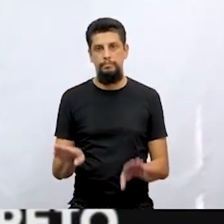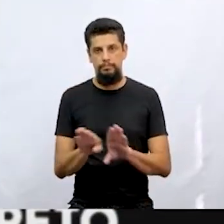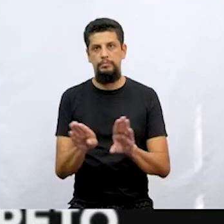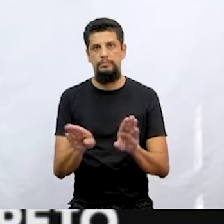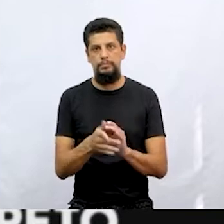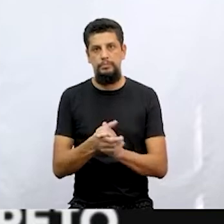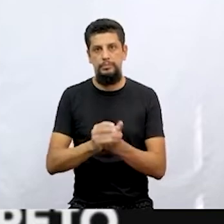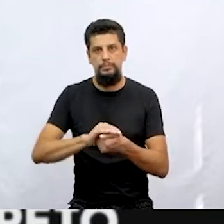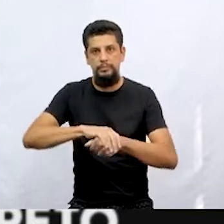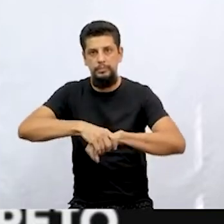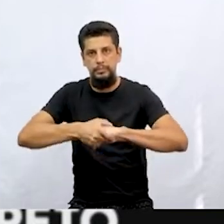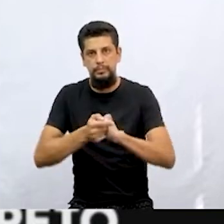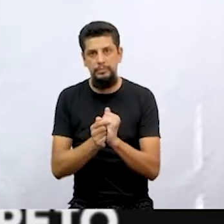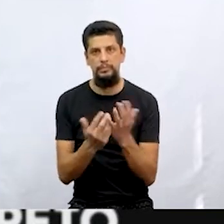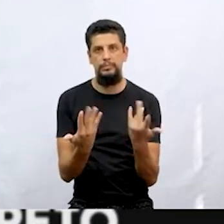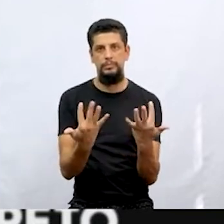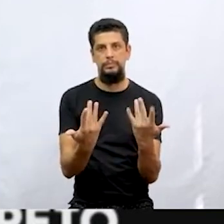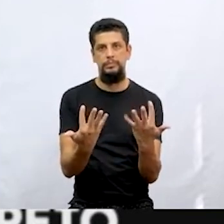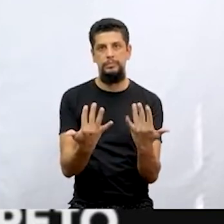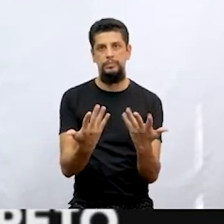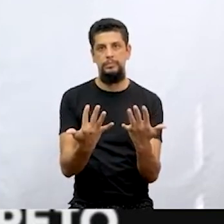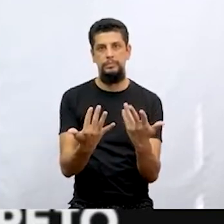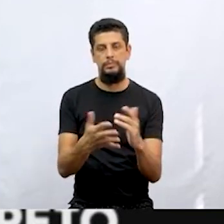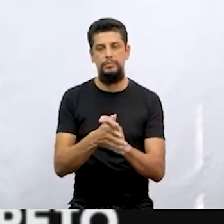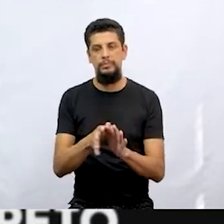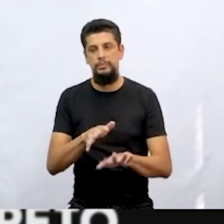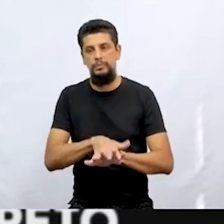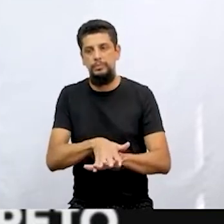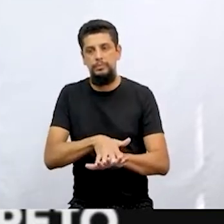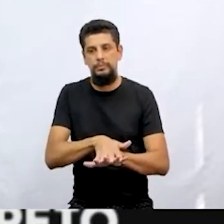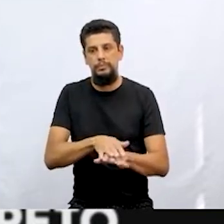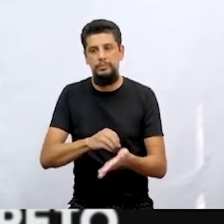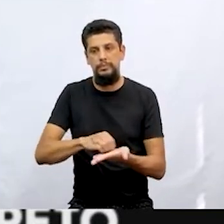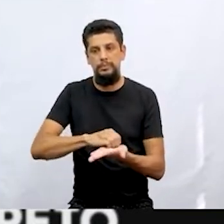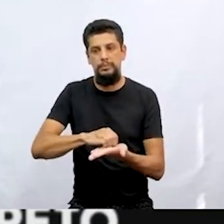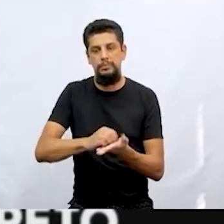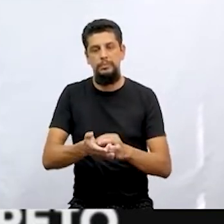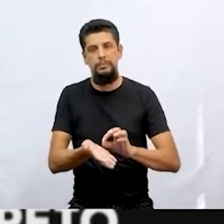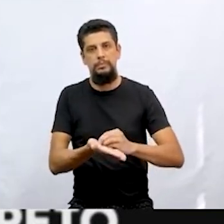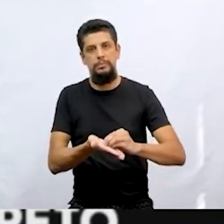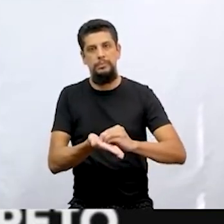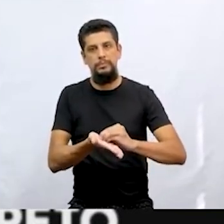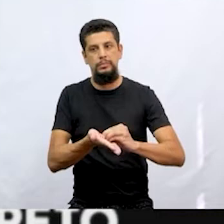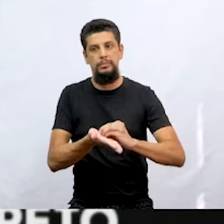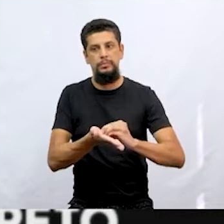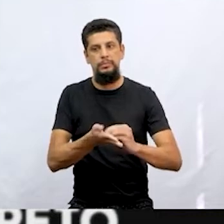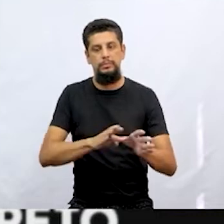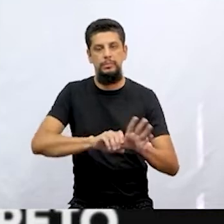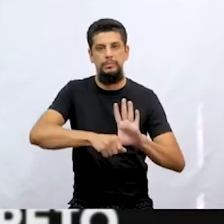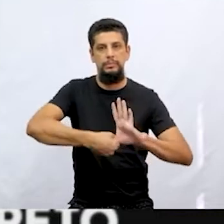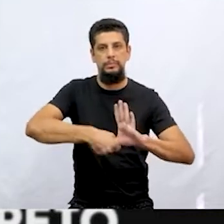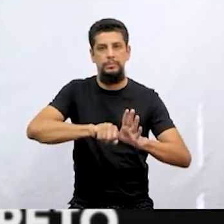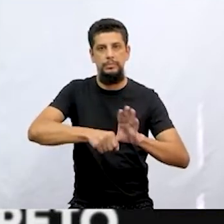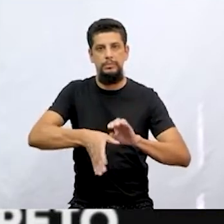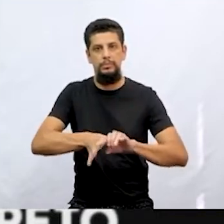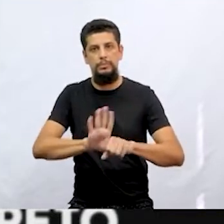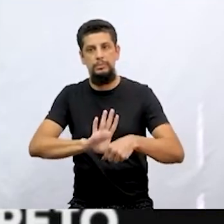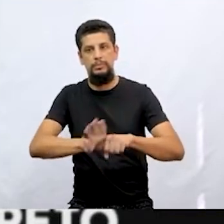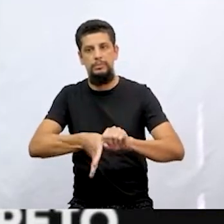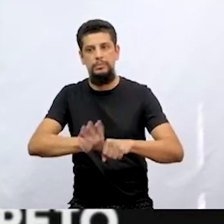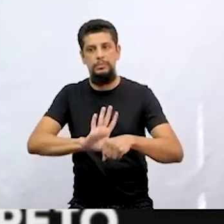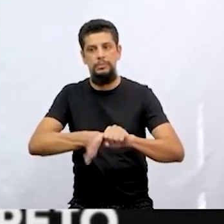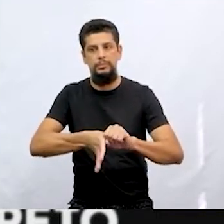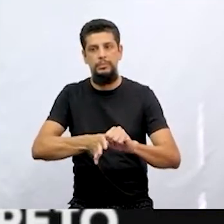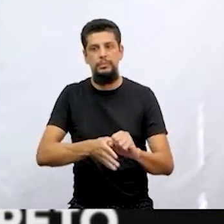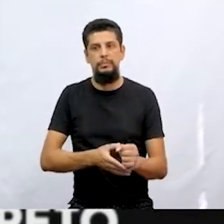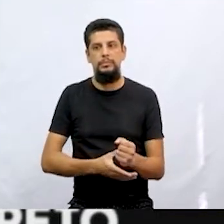Ana também está lavando as mãos, entre os dedos, as unhas, o